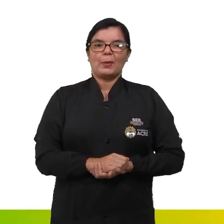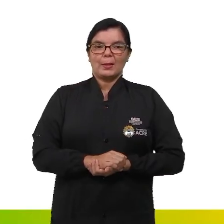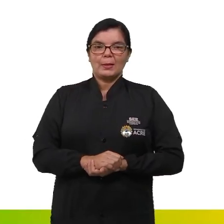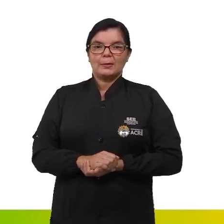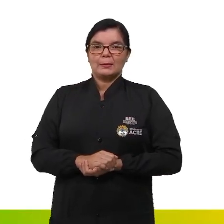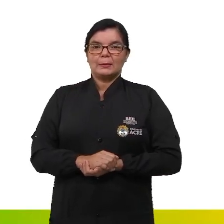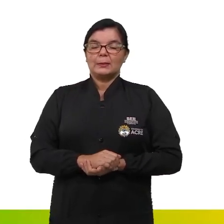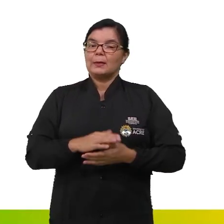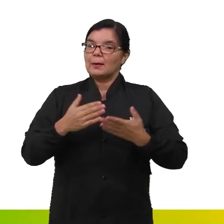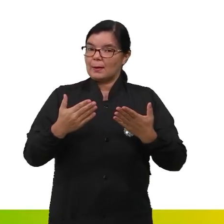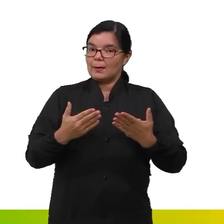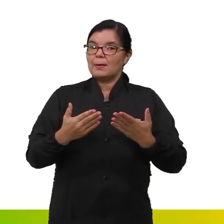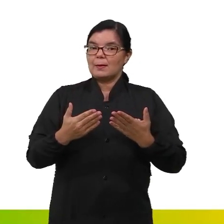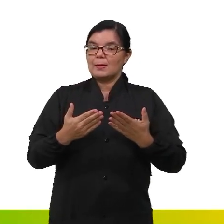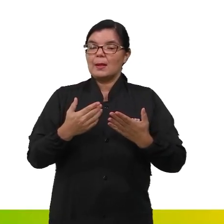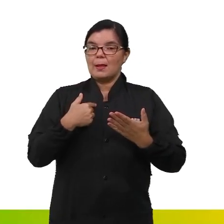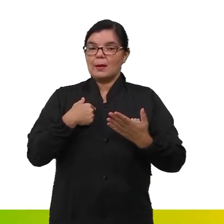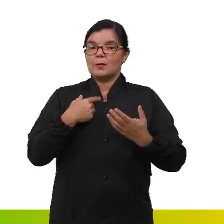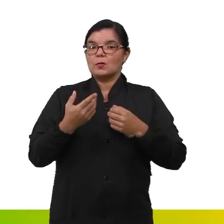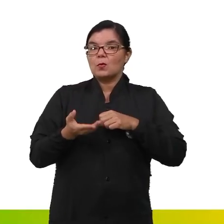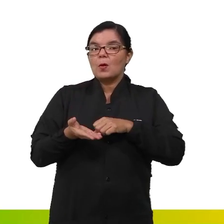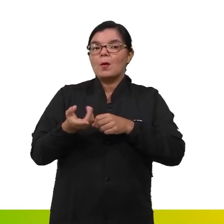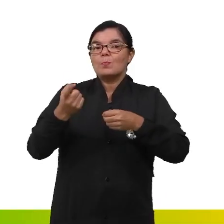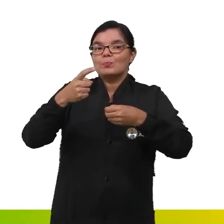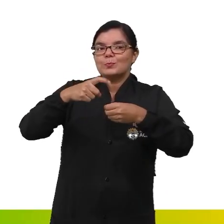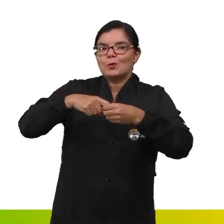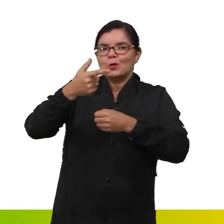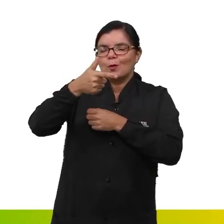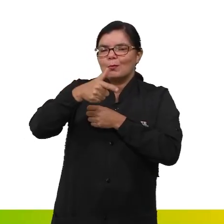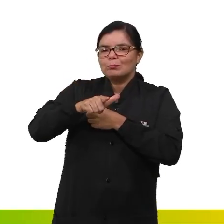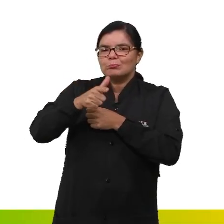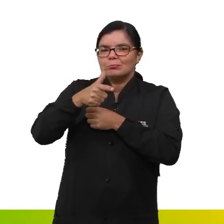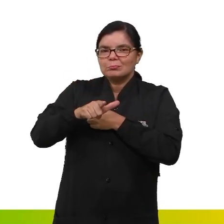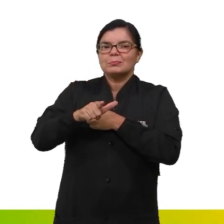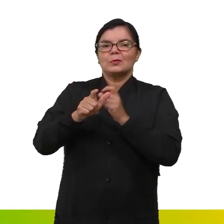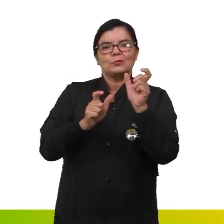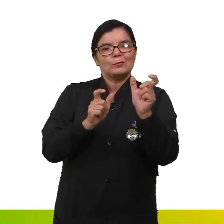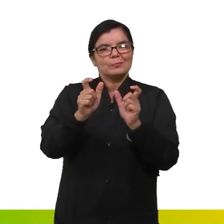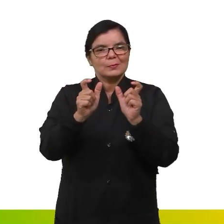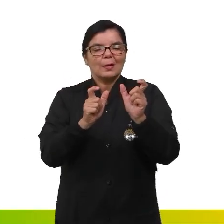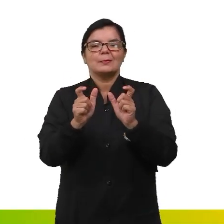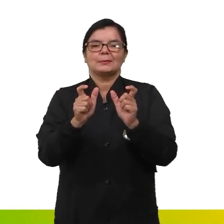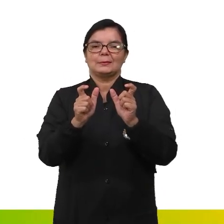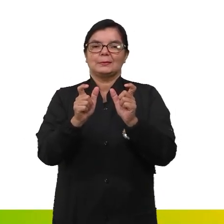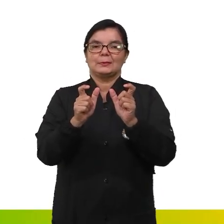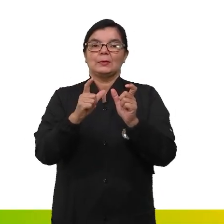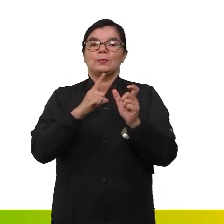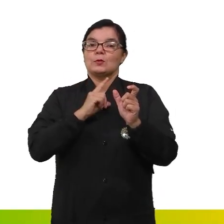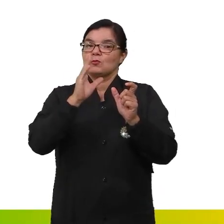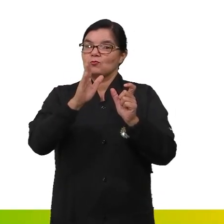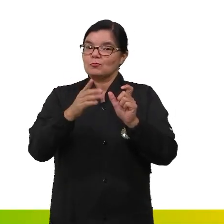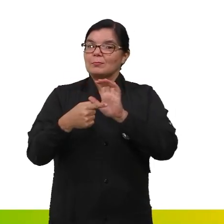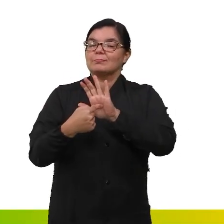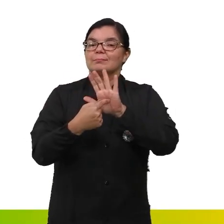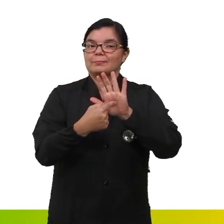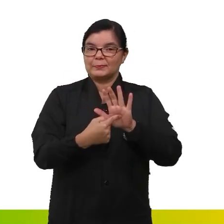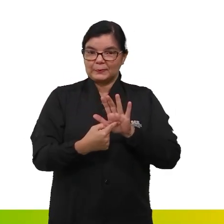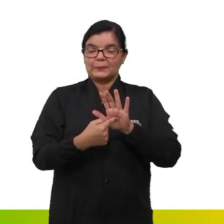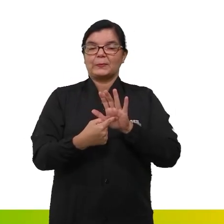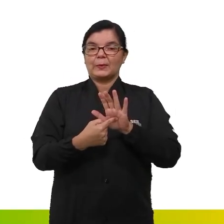pessoal. Então, ela corresponde à repetição de elementos referenciais, como já mencionado,